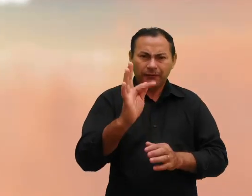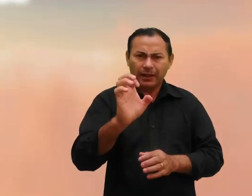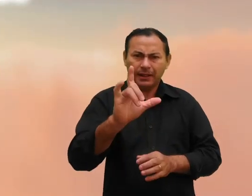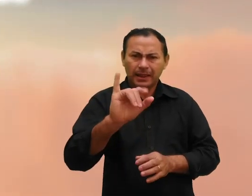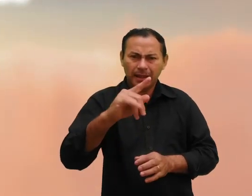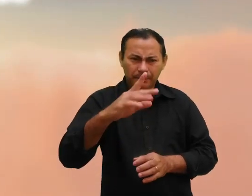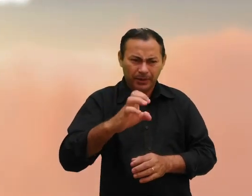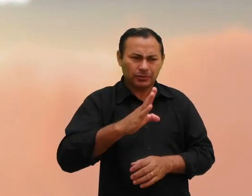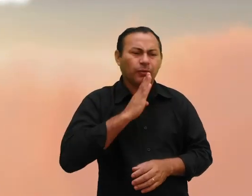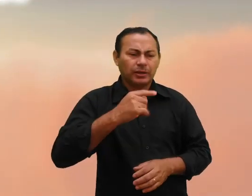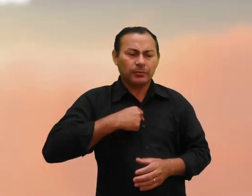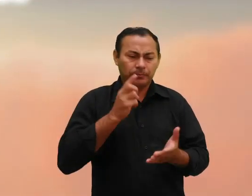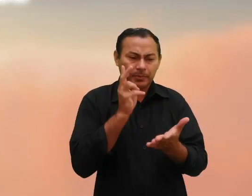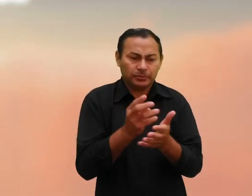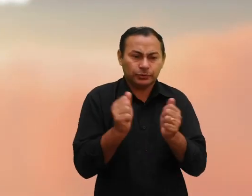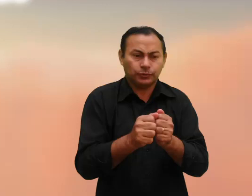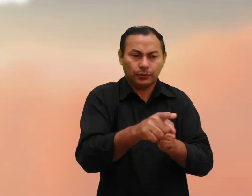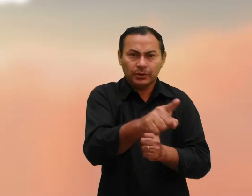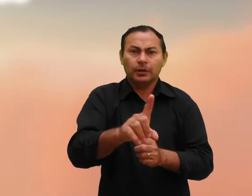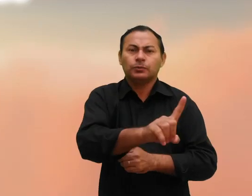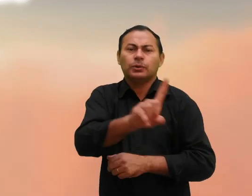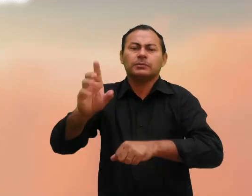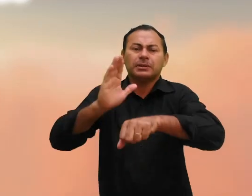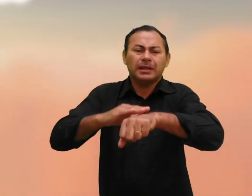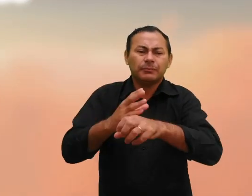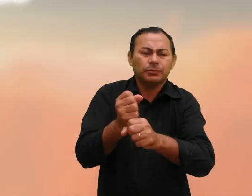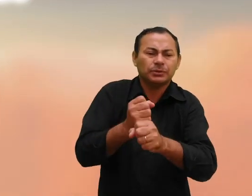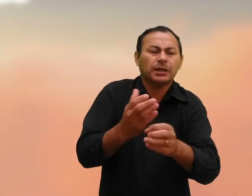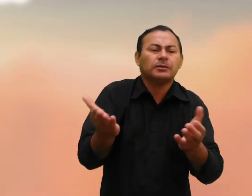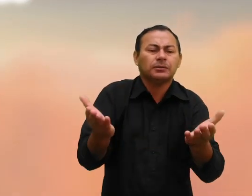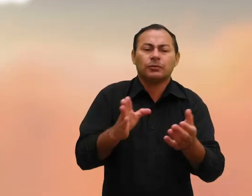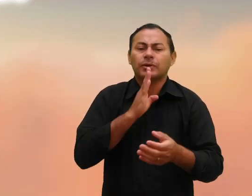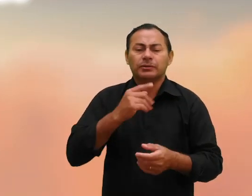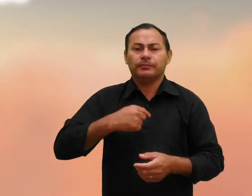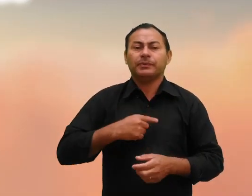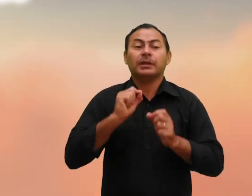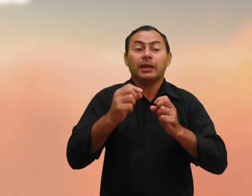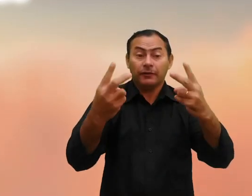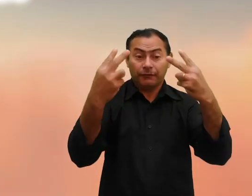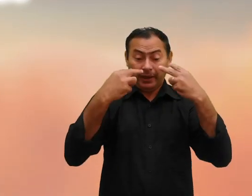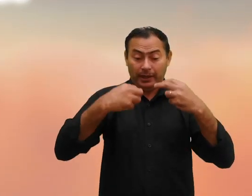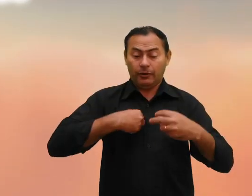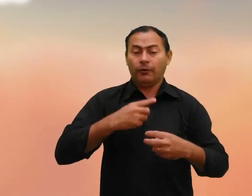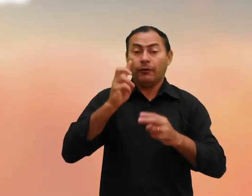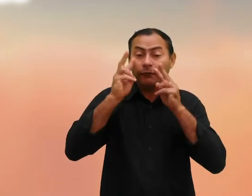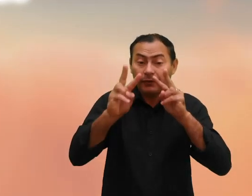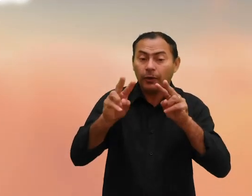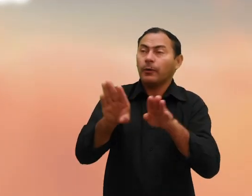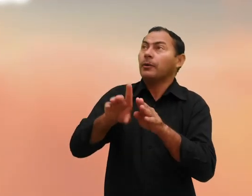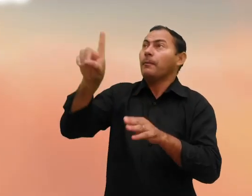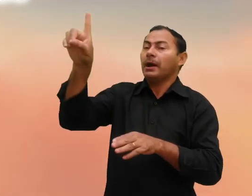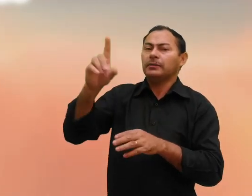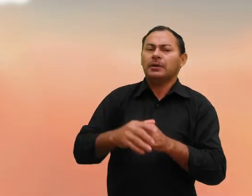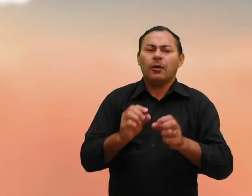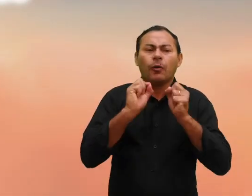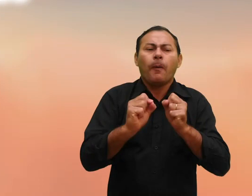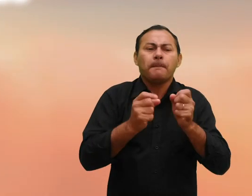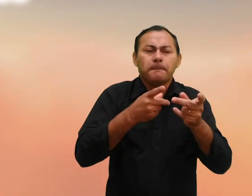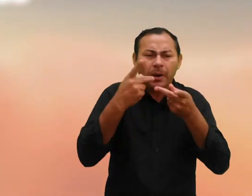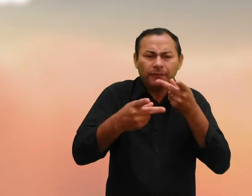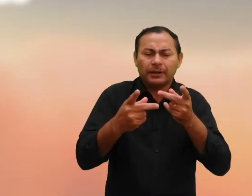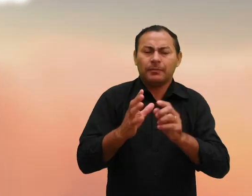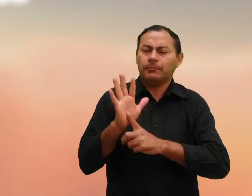Filipe, mesmo depois de eu ter estado com vocês durante tanto tempo. Quem me vê, vê o Pai. Como você pode